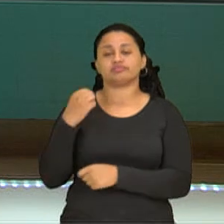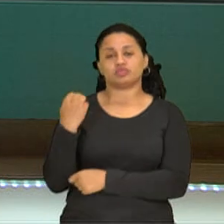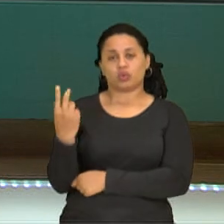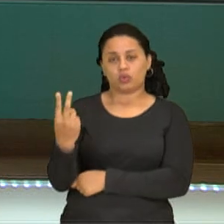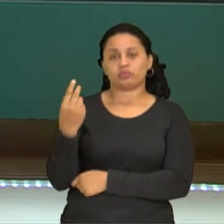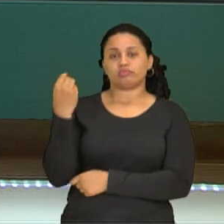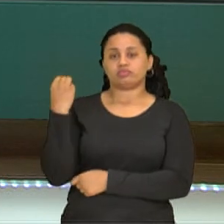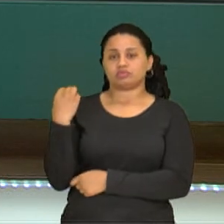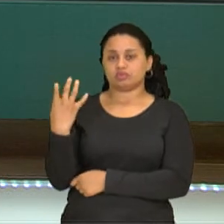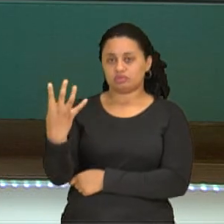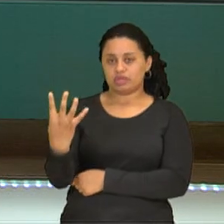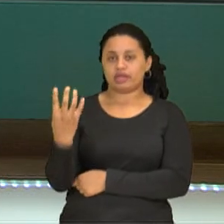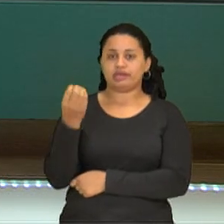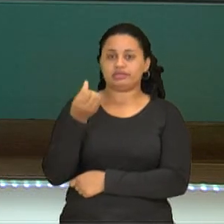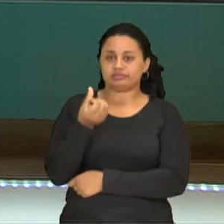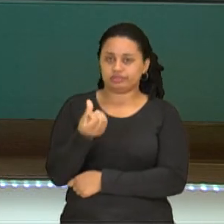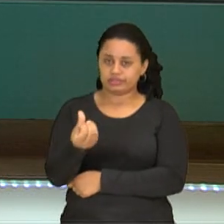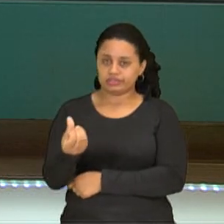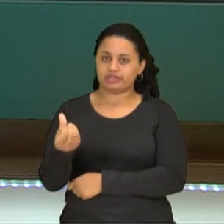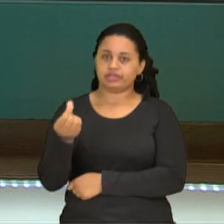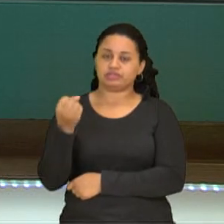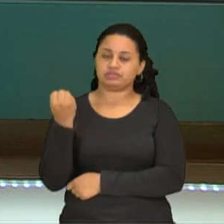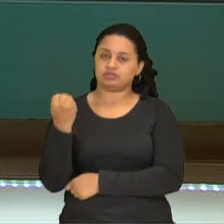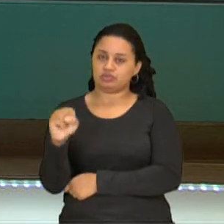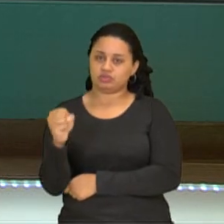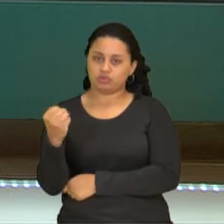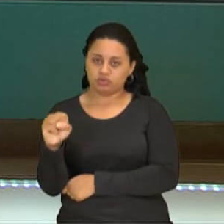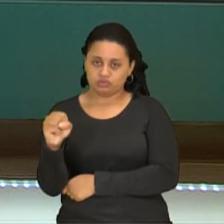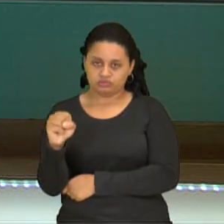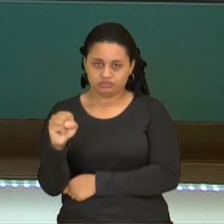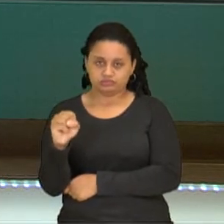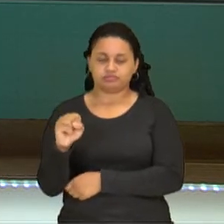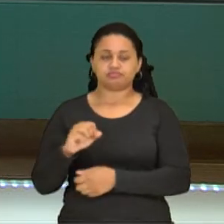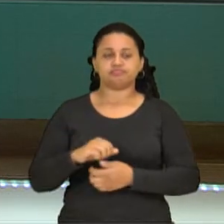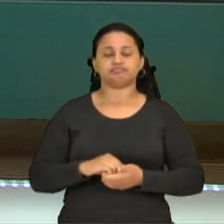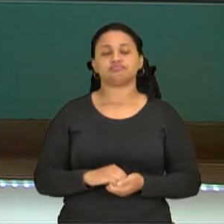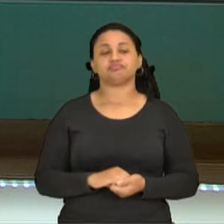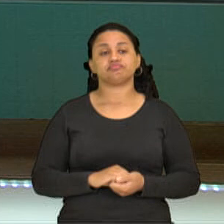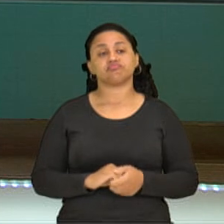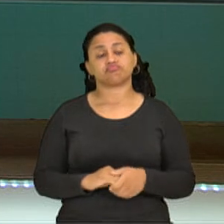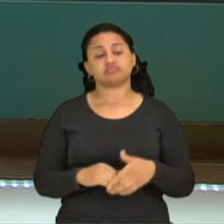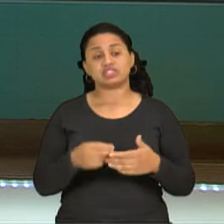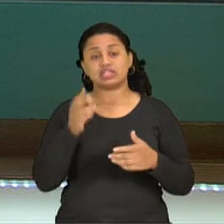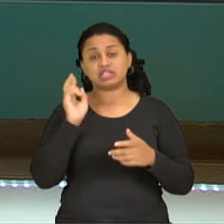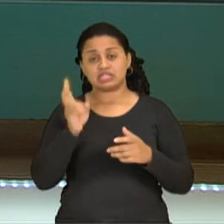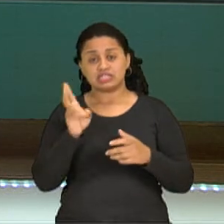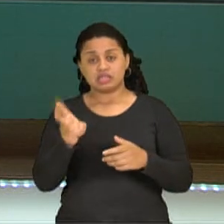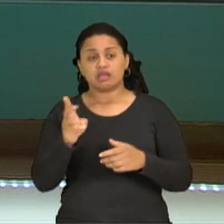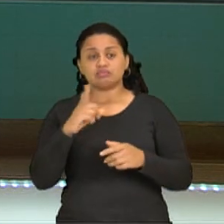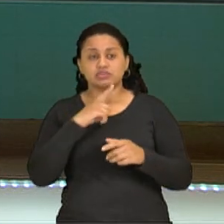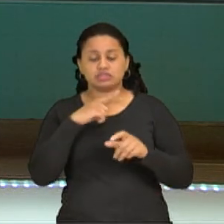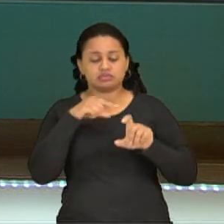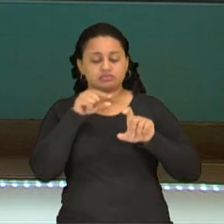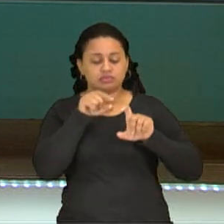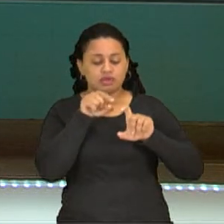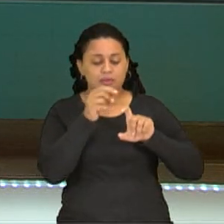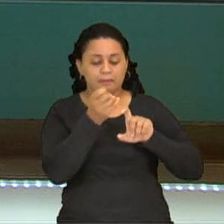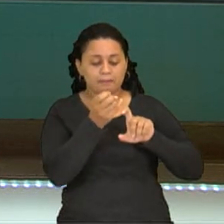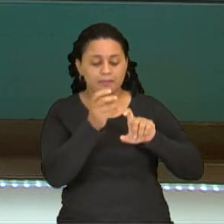2, 4, 6, 8, ok? Sempre quando o meu expoente é